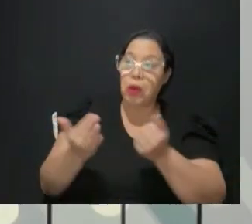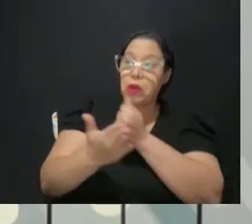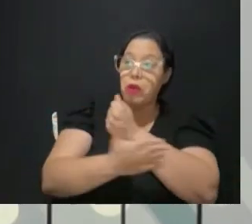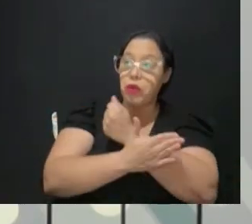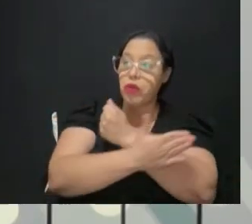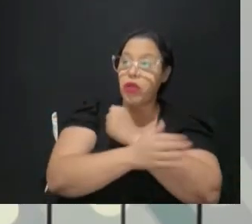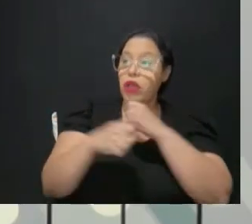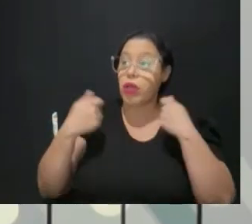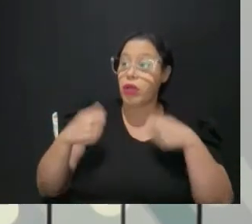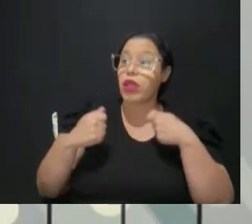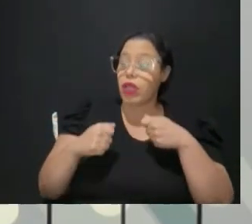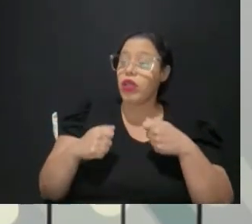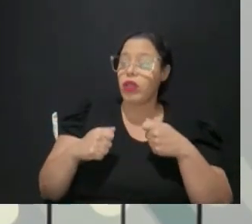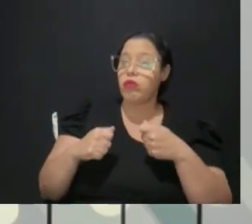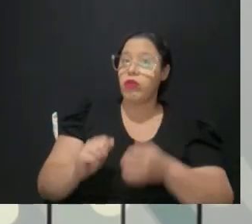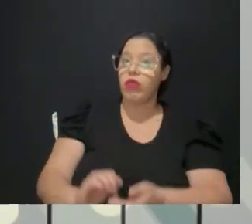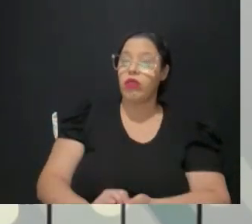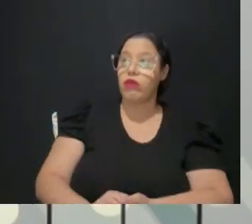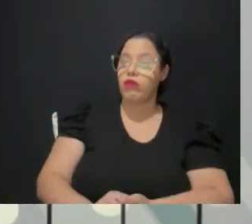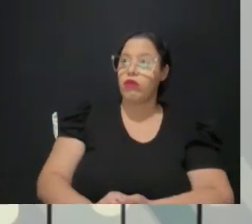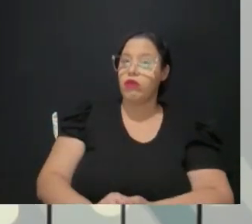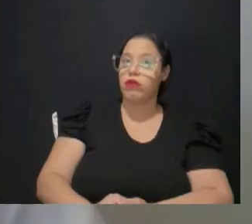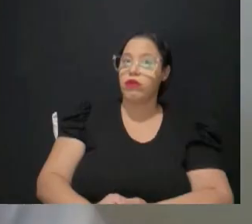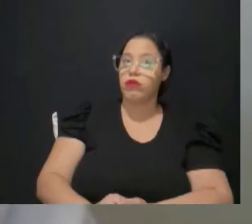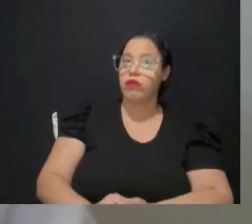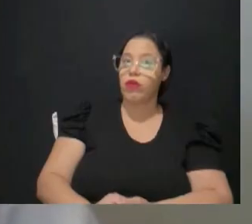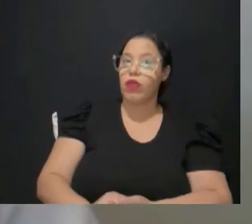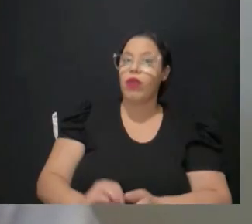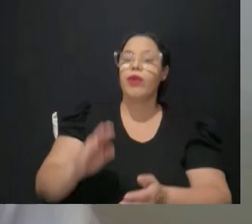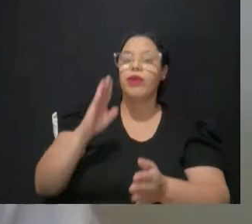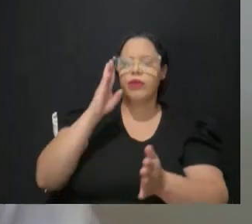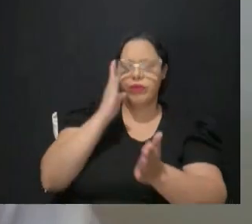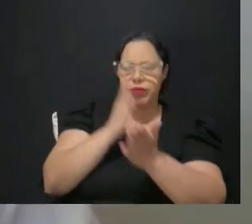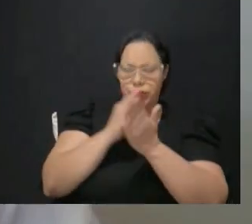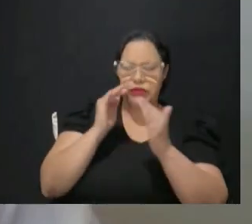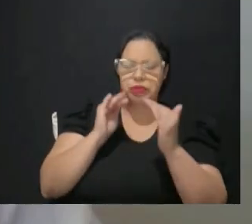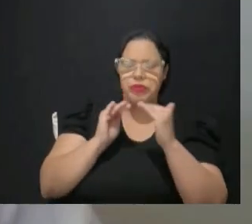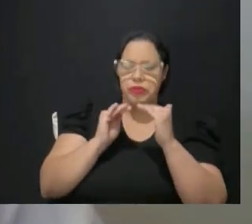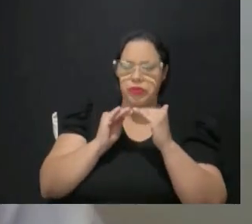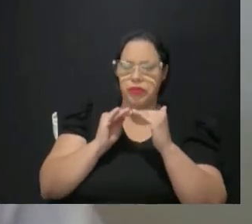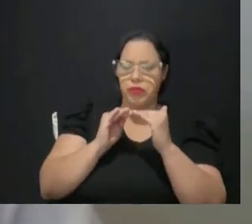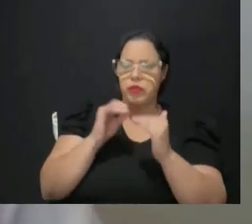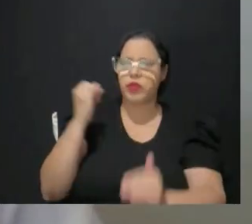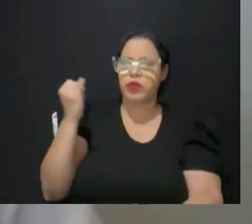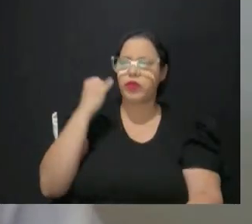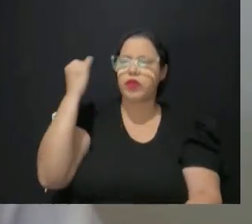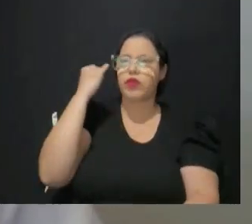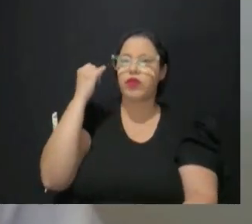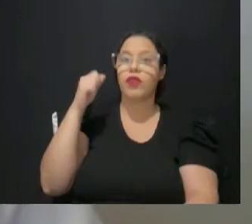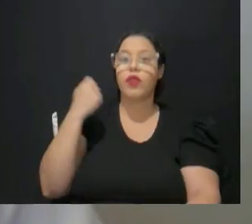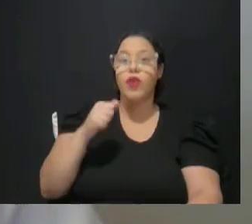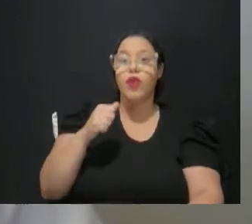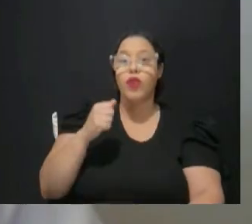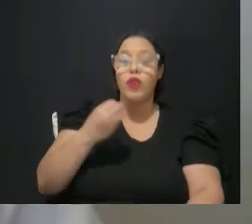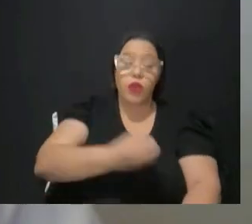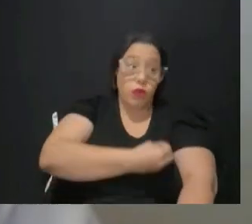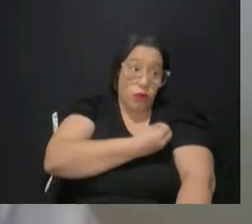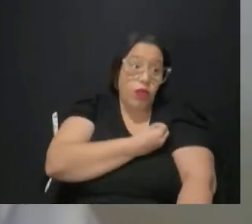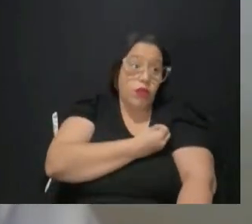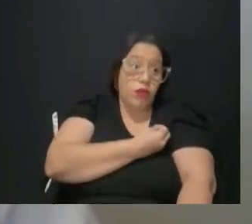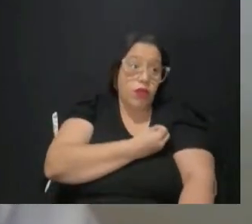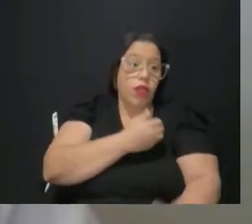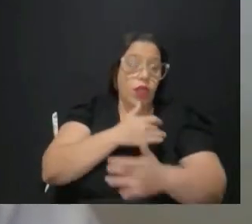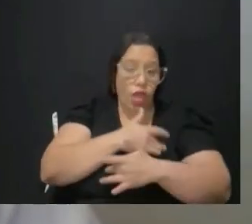cuidados necessários? Com certeza, muito importante. Na verdade, é você ter uma